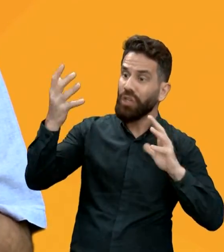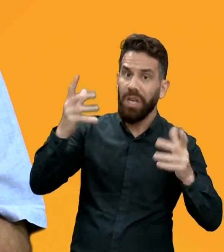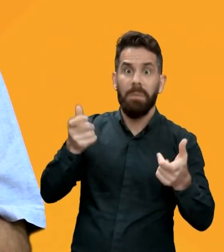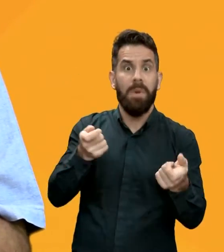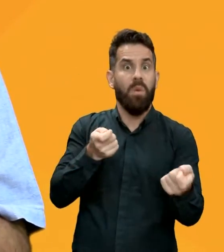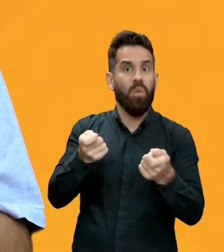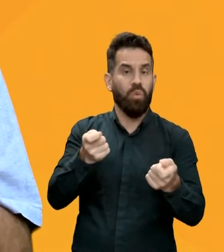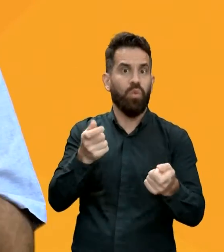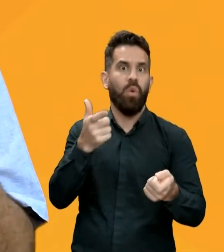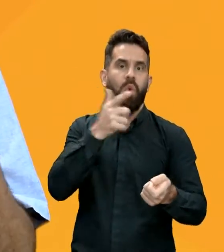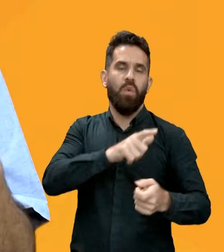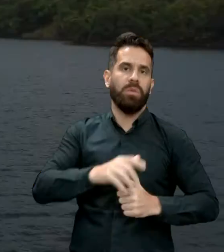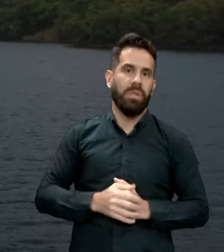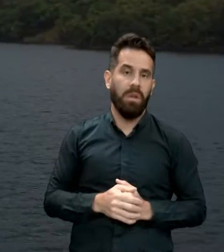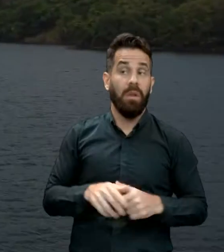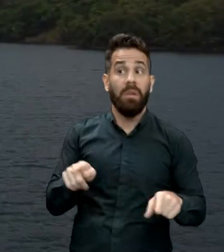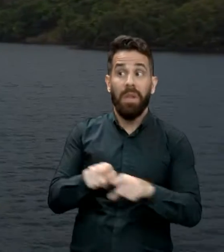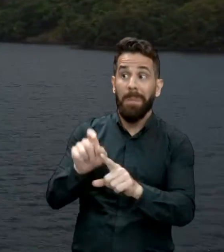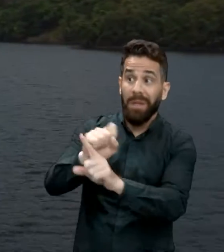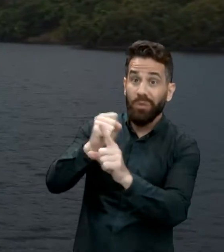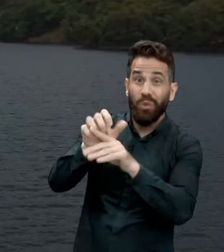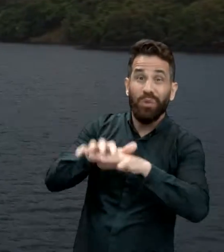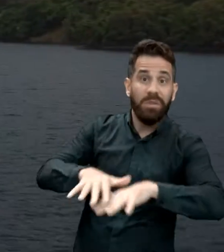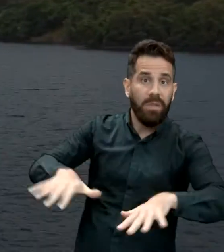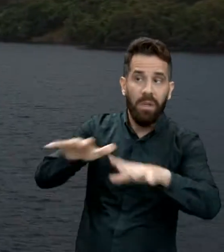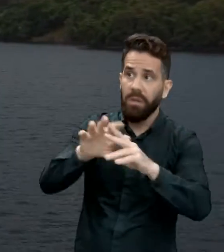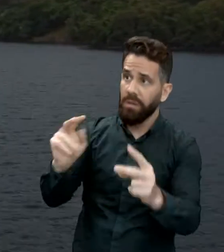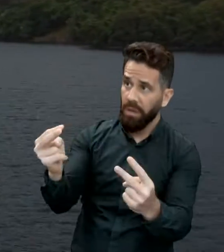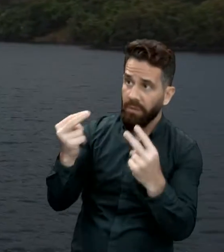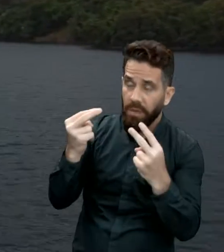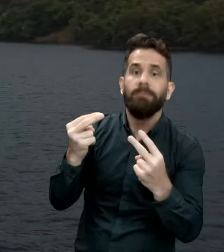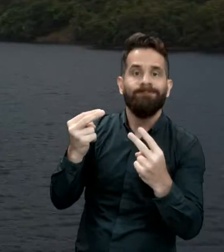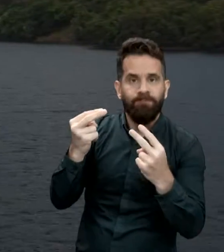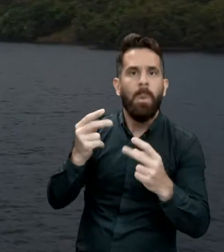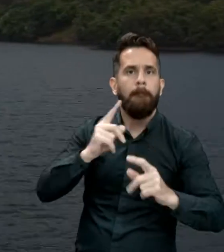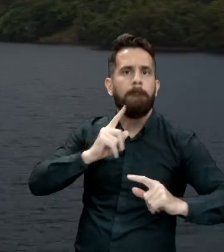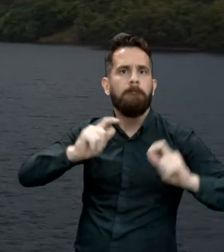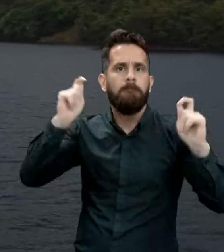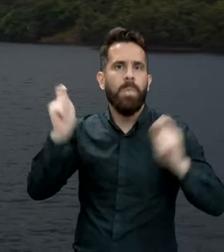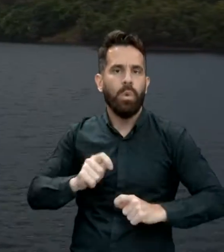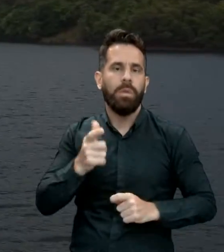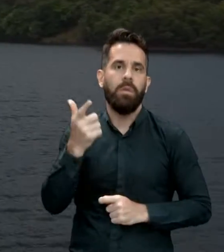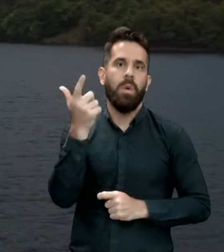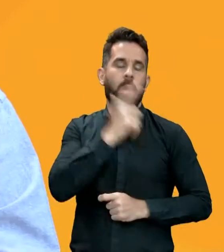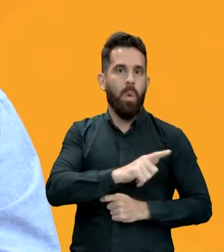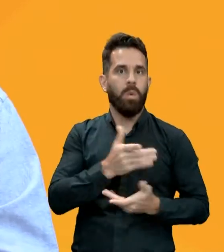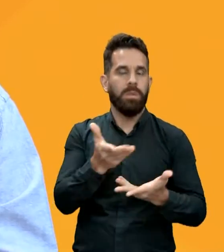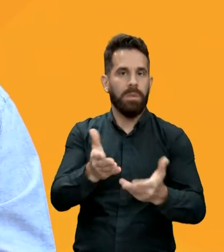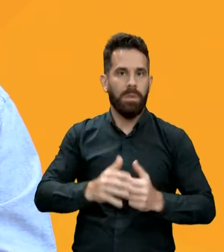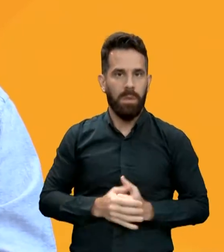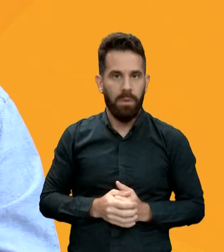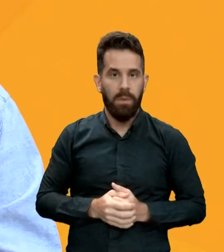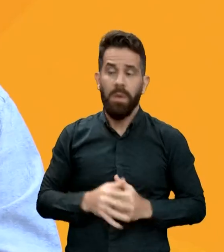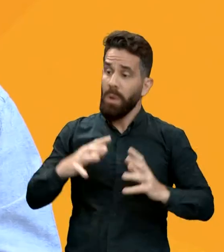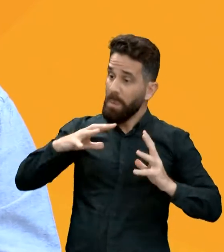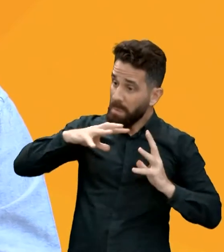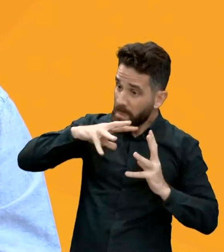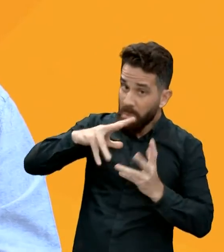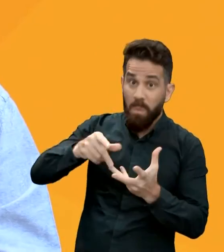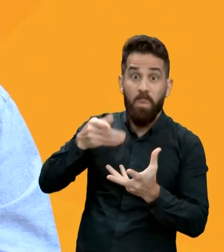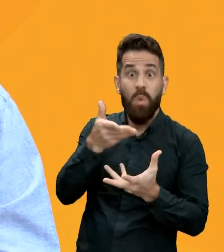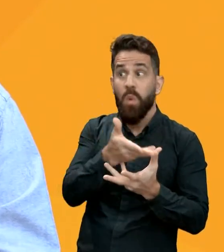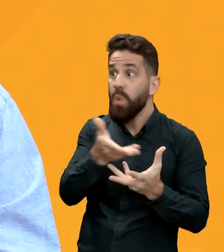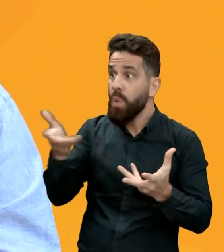convencimento da sociedade Global da possibilidade de nós revertermos esse tipo de quadro e o mundo inteiro olha para